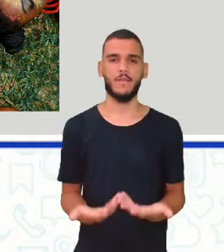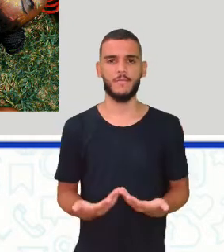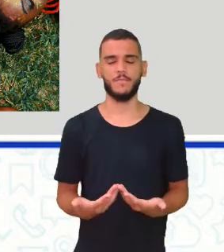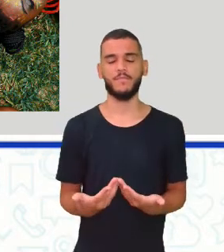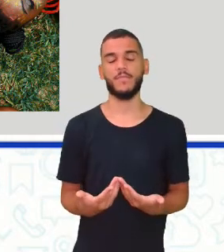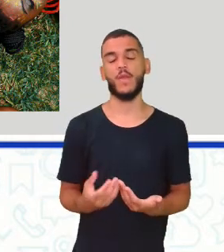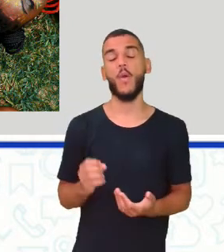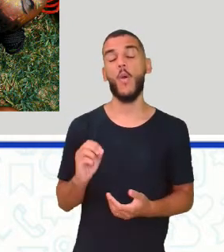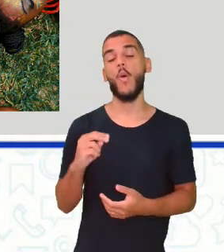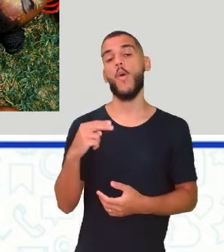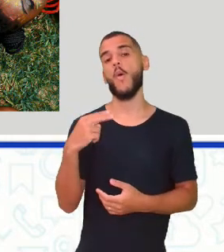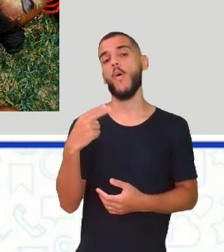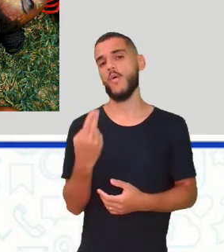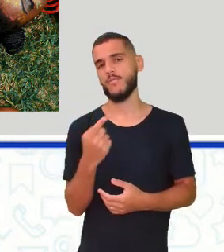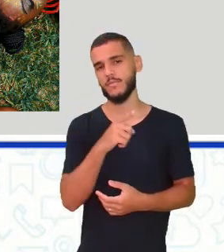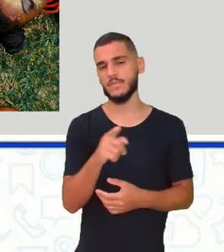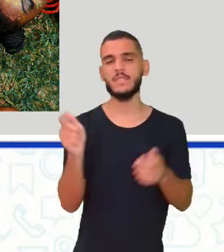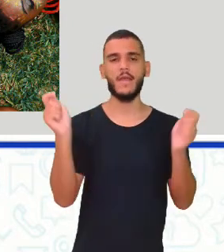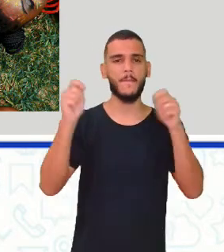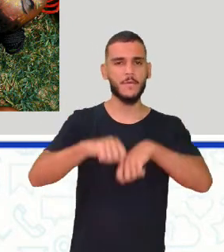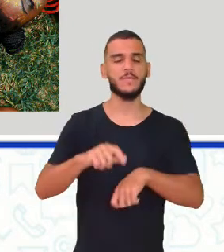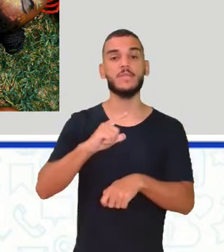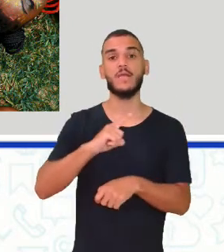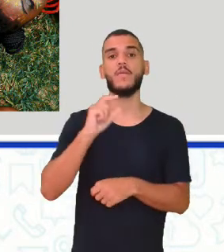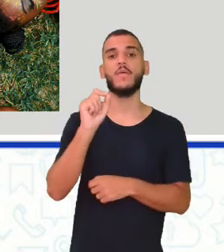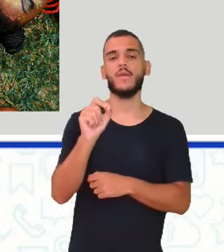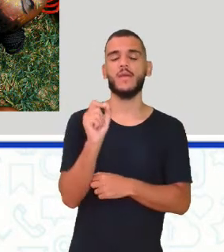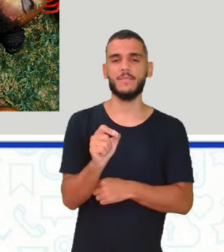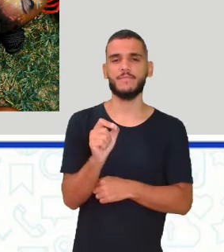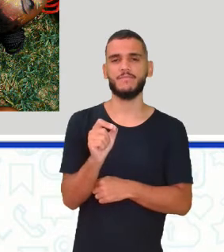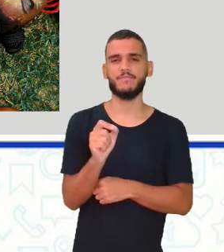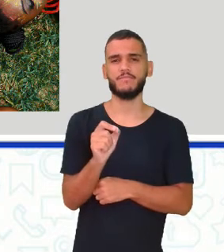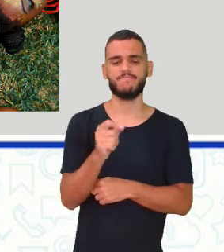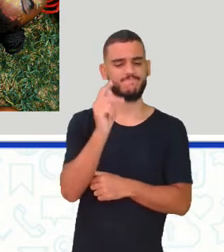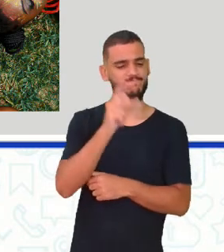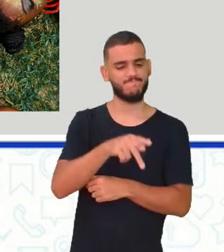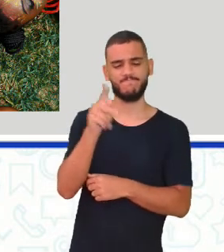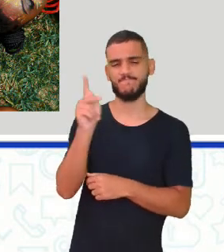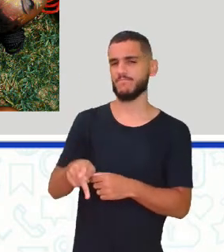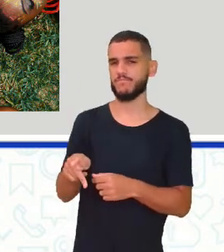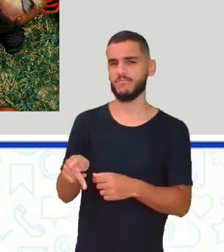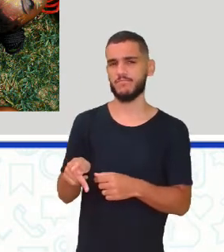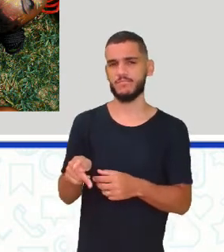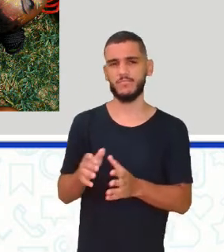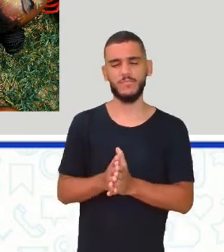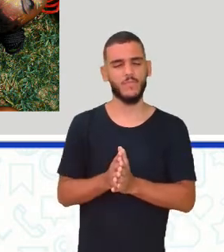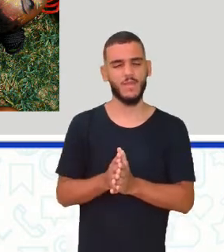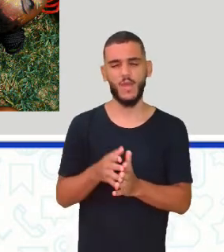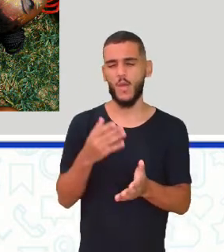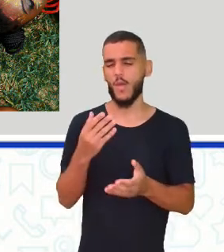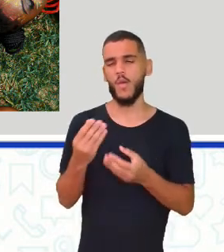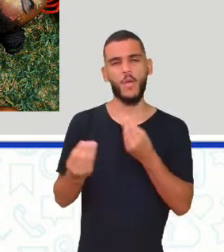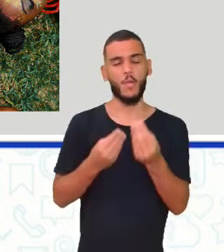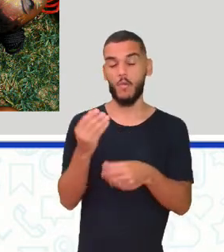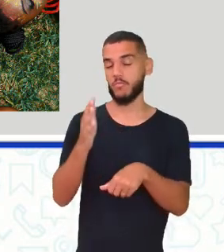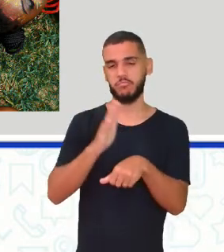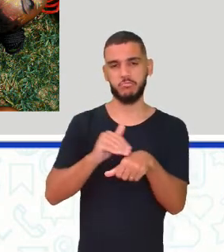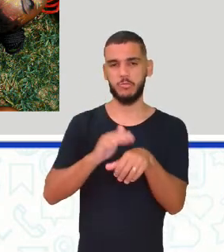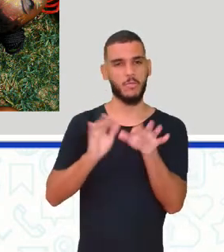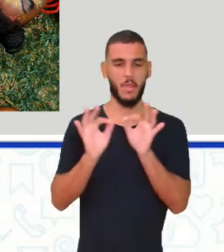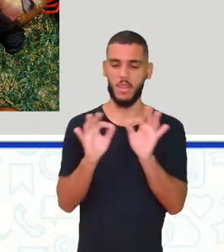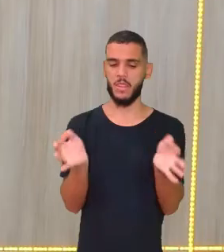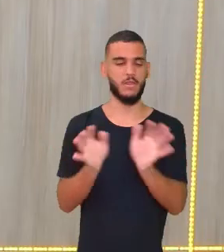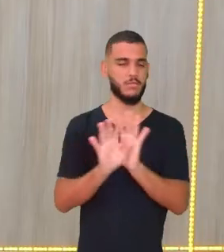de repente vocês podem virar e dizer assim, professora, tia, como vocês quiserem chamar, não